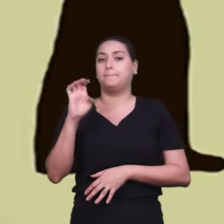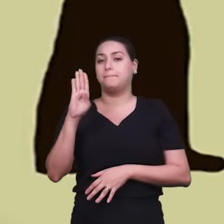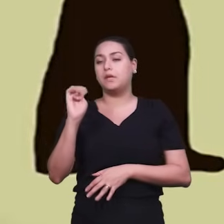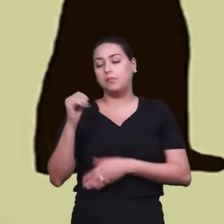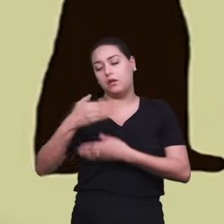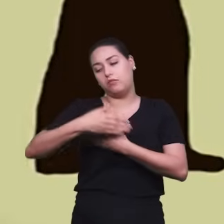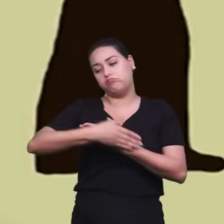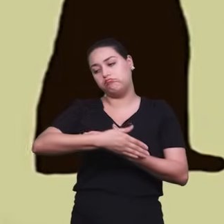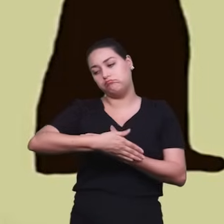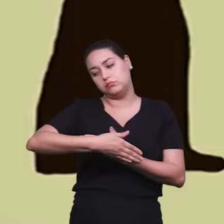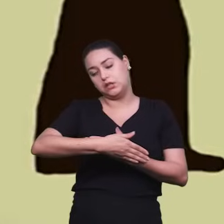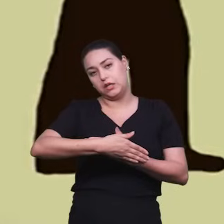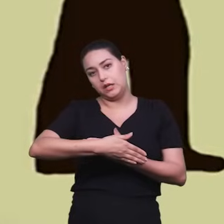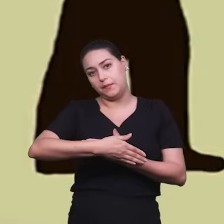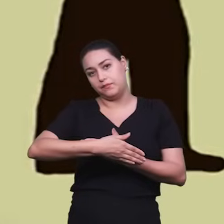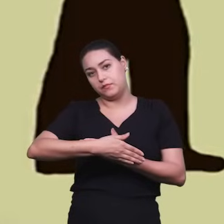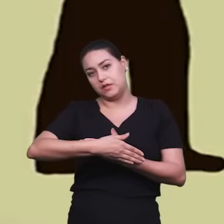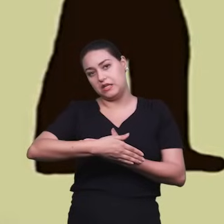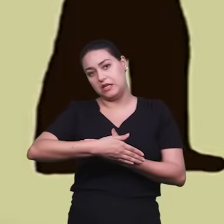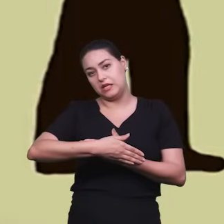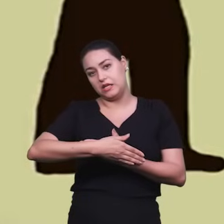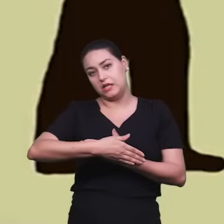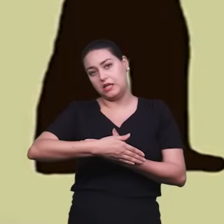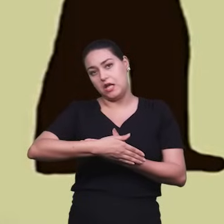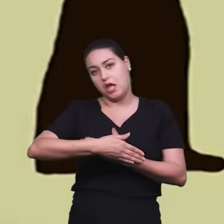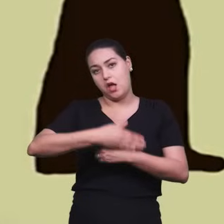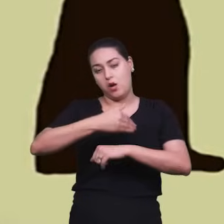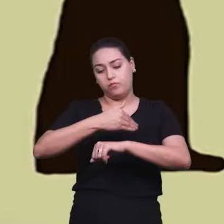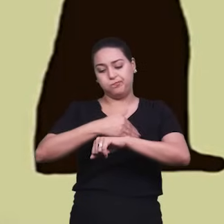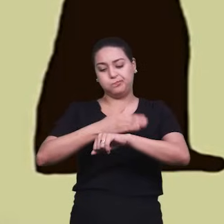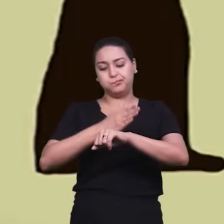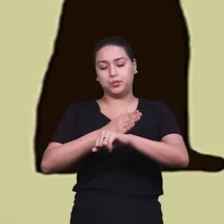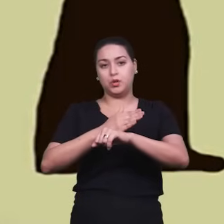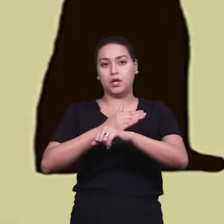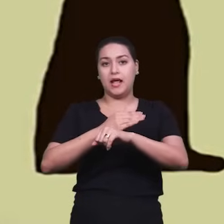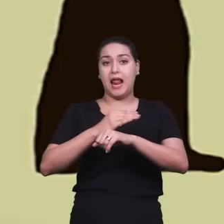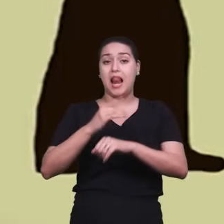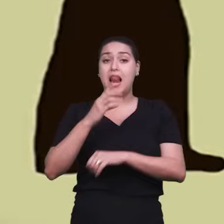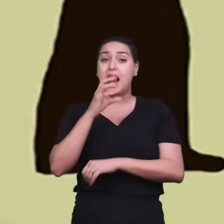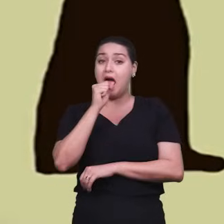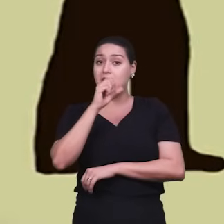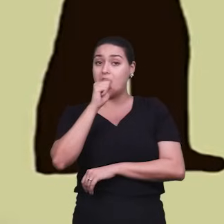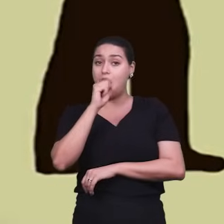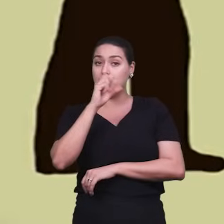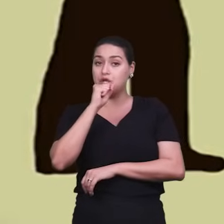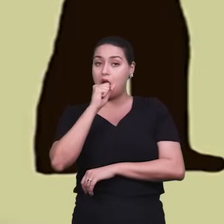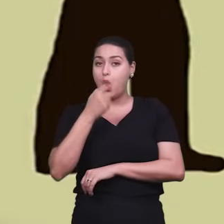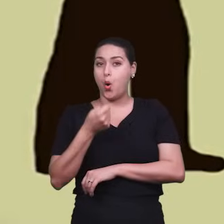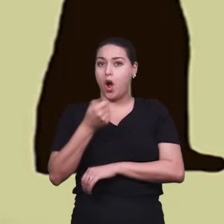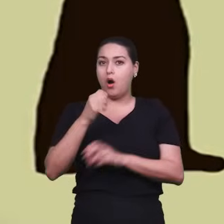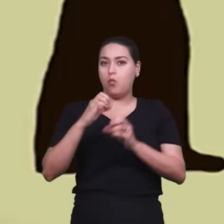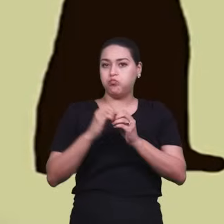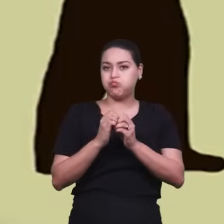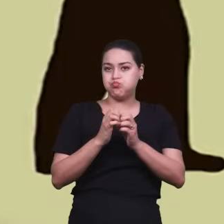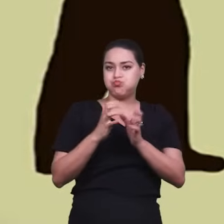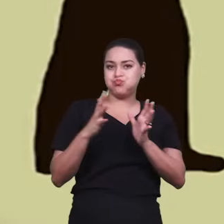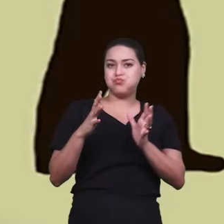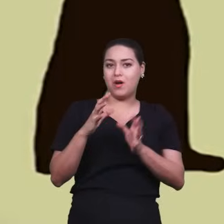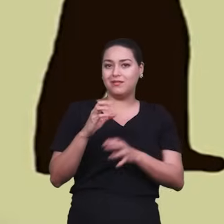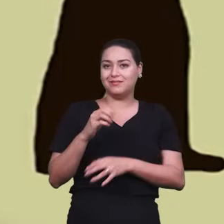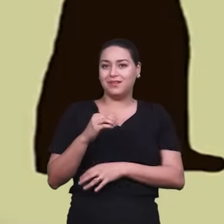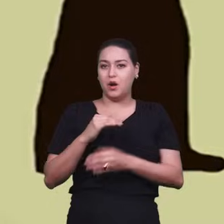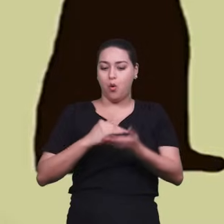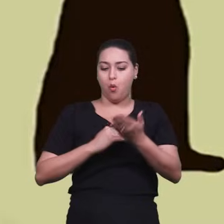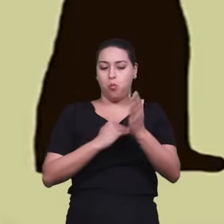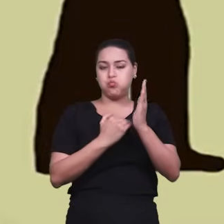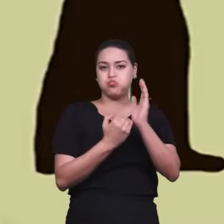o telômero que está ali em laranja, ele está praticamente cheio. Então, nós atingimos ali uma certa